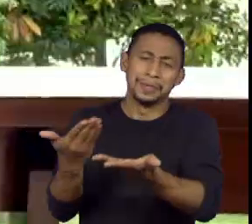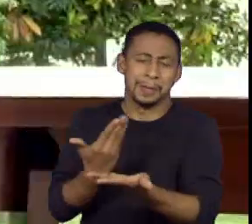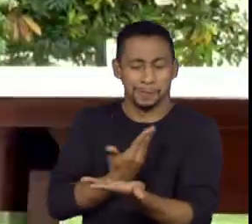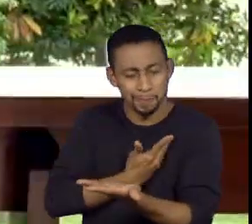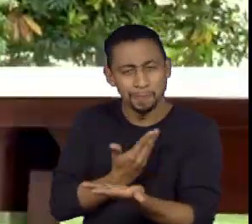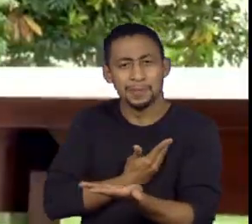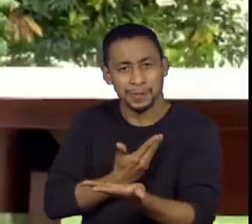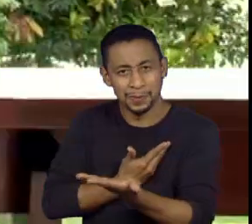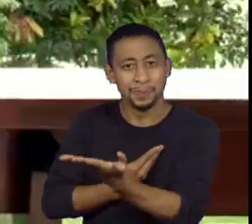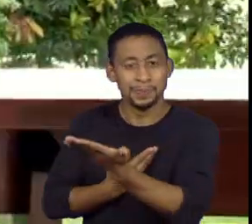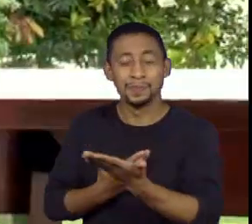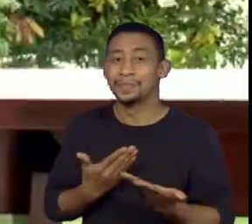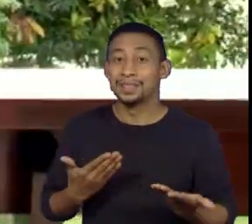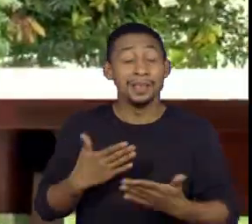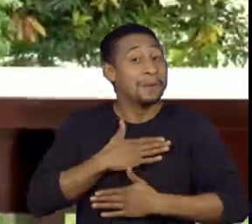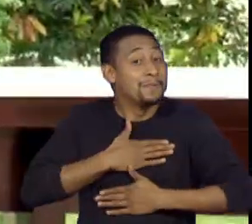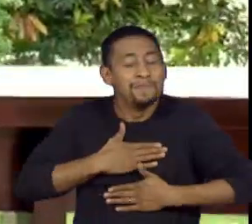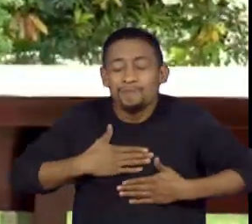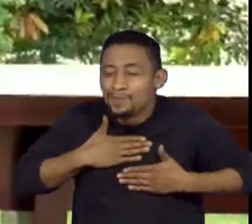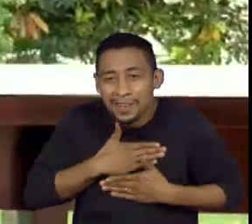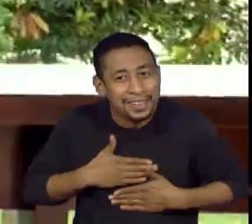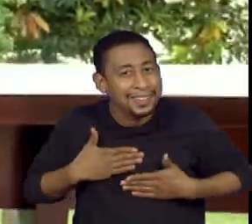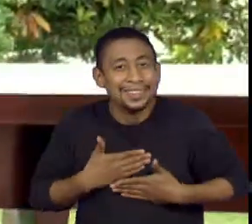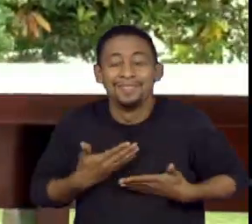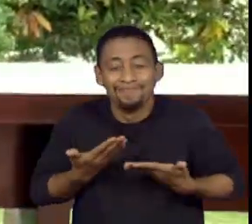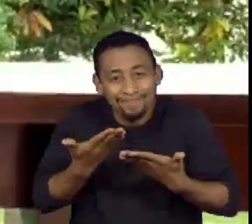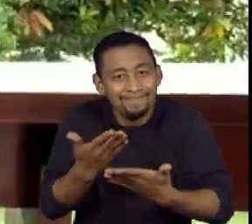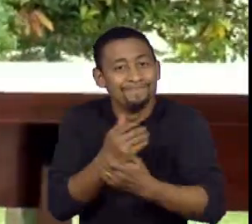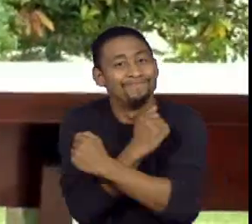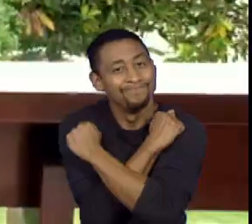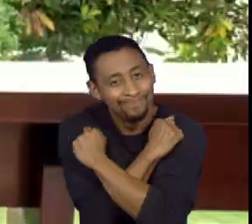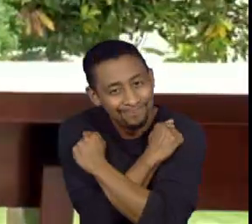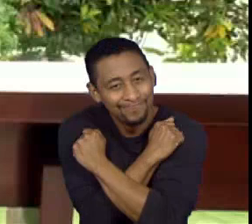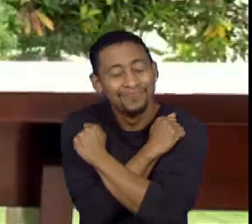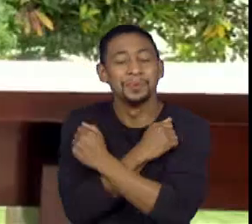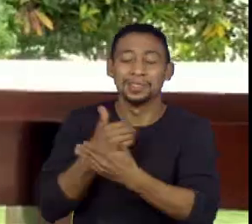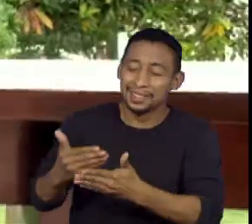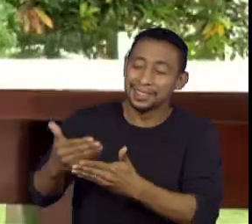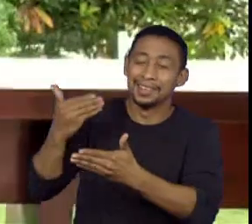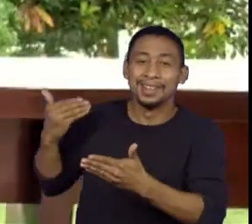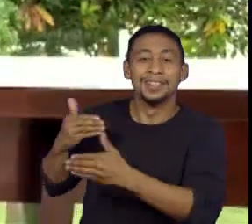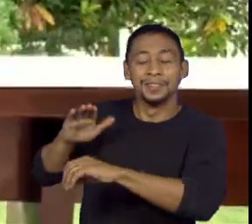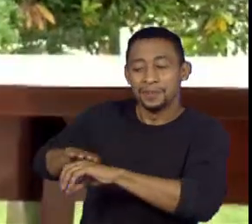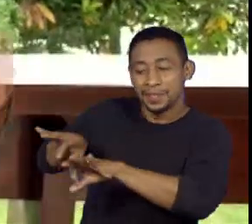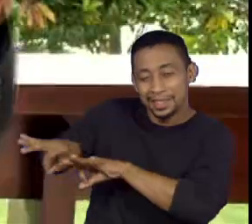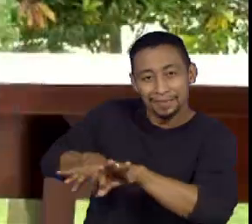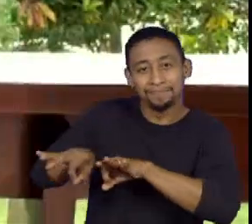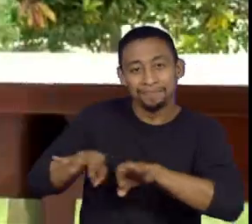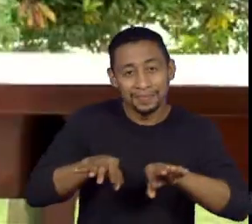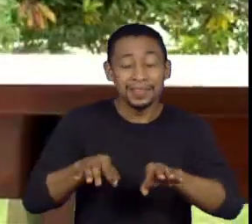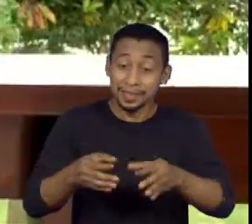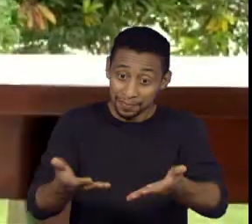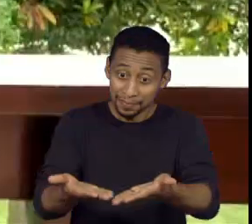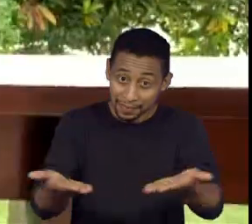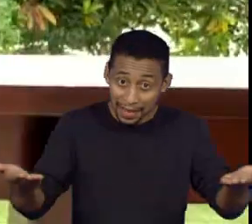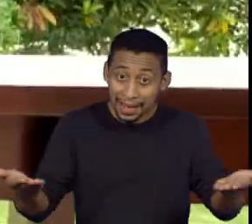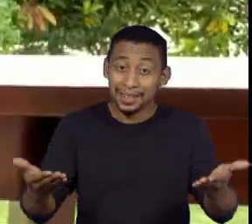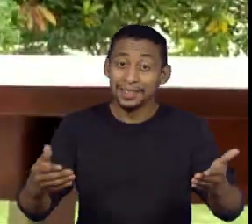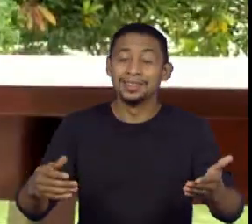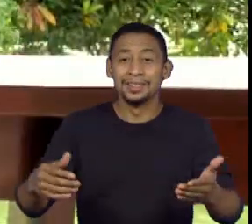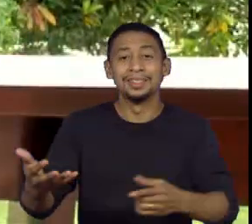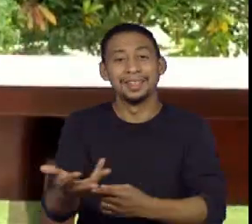um grande amigo, e é com um prazer imenso que eu deixo aqui o meu abraço por tudo que ele tem feito pelas